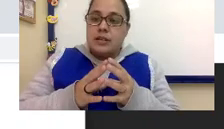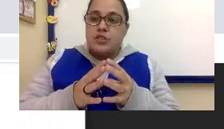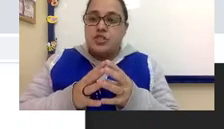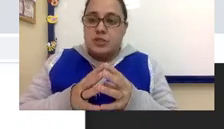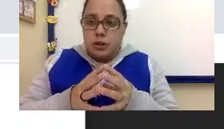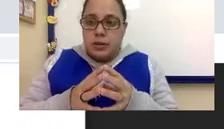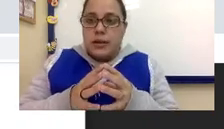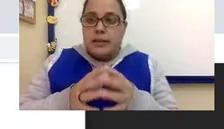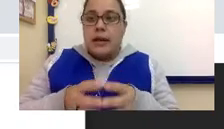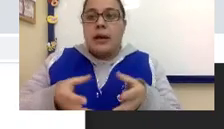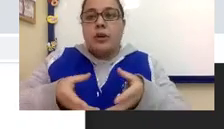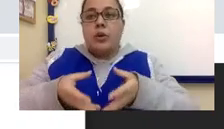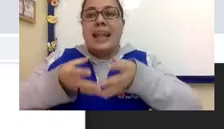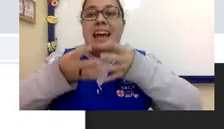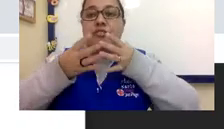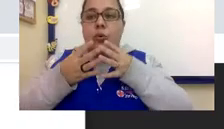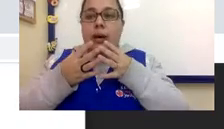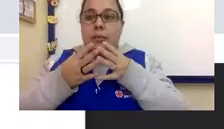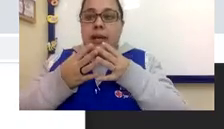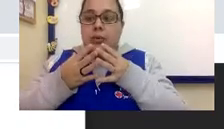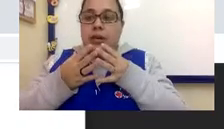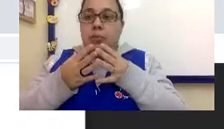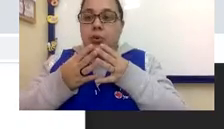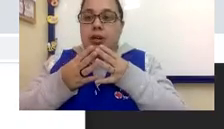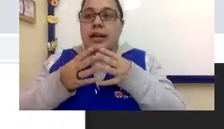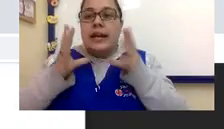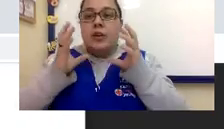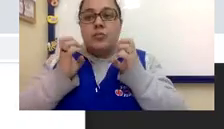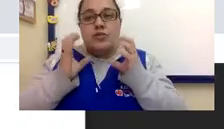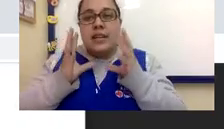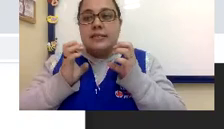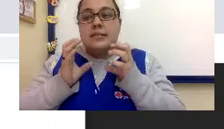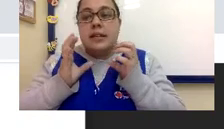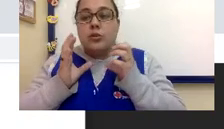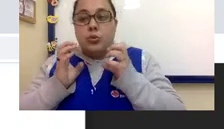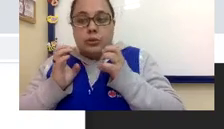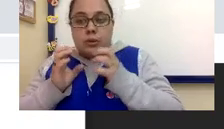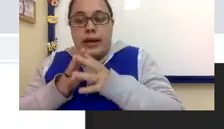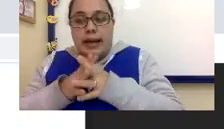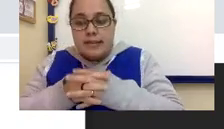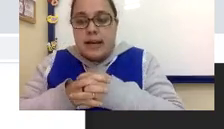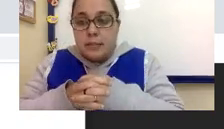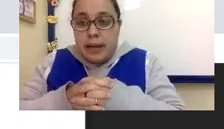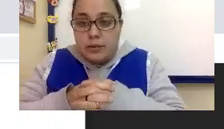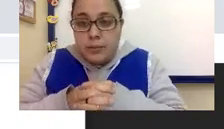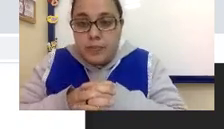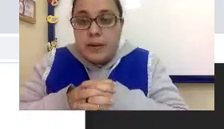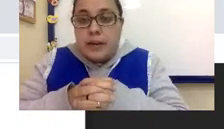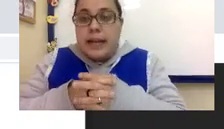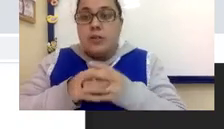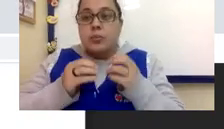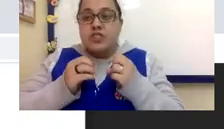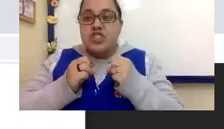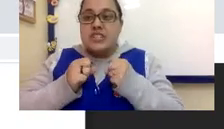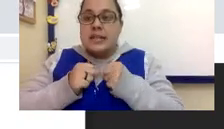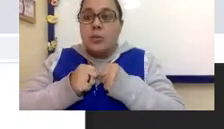nosso sistema digestório, né? É quando eu levo o alimento à minha boca e os meus dentes trituram esse alimento,